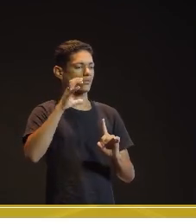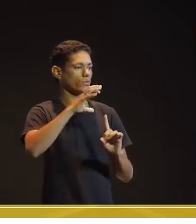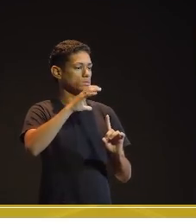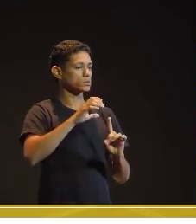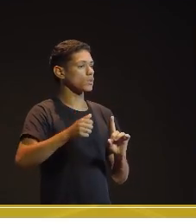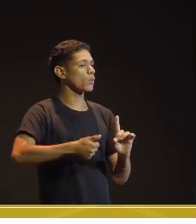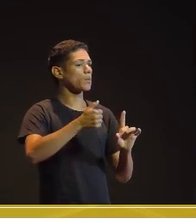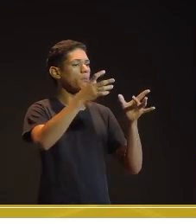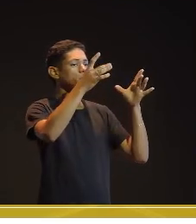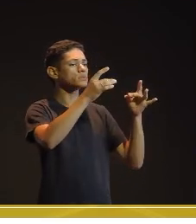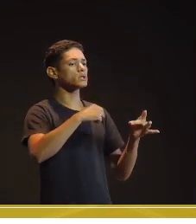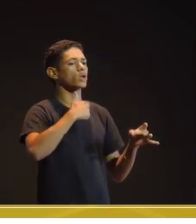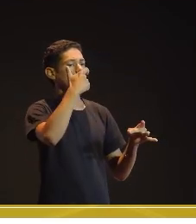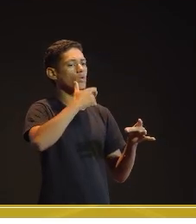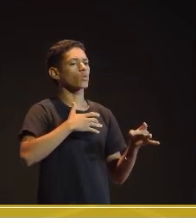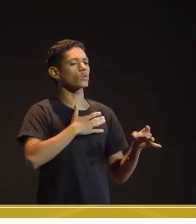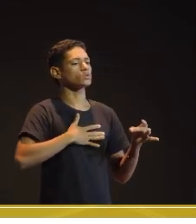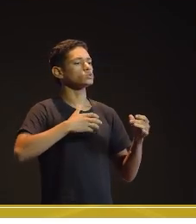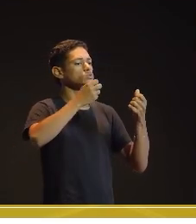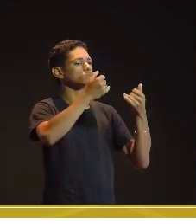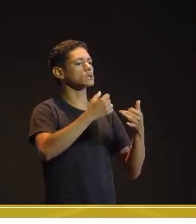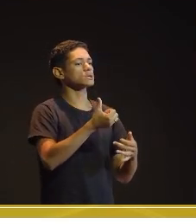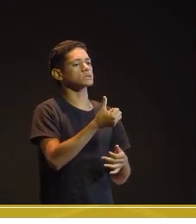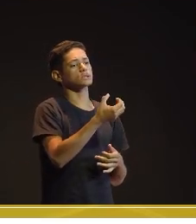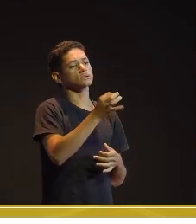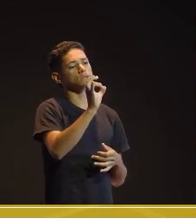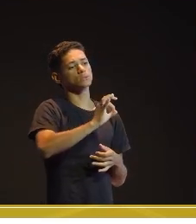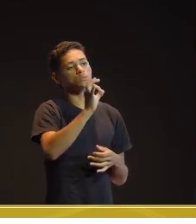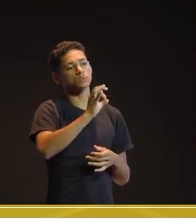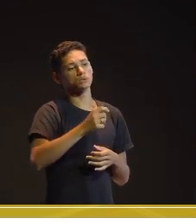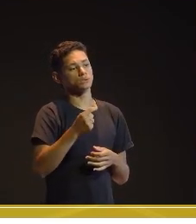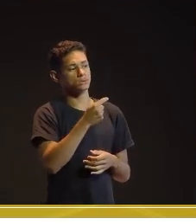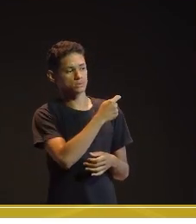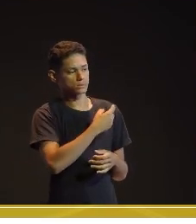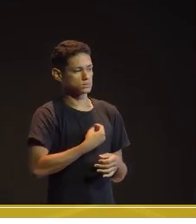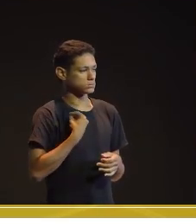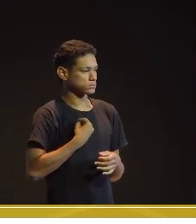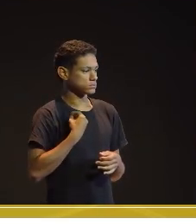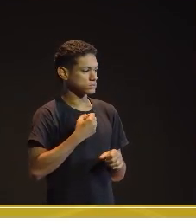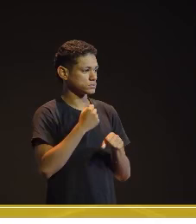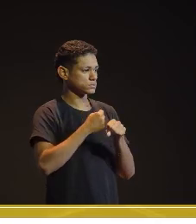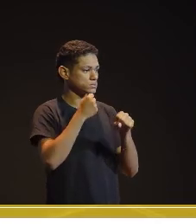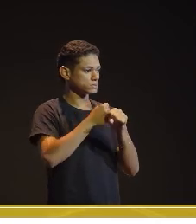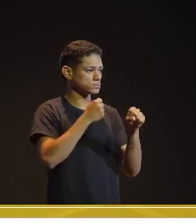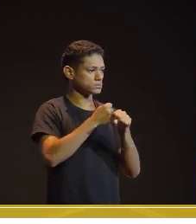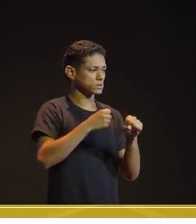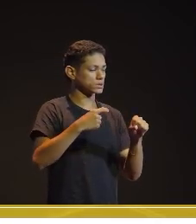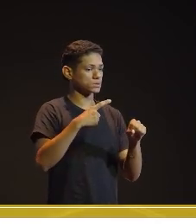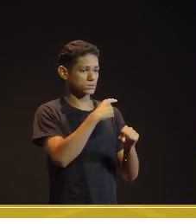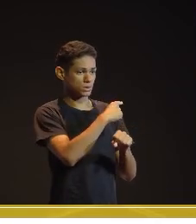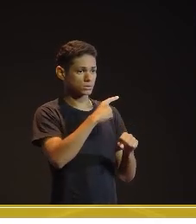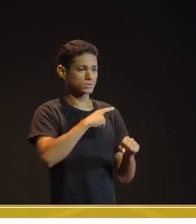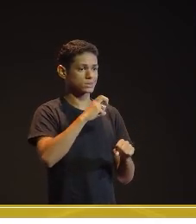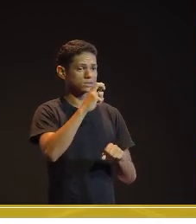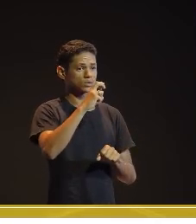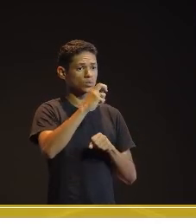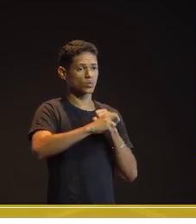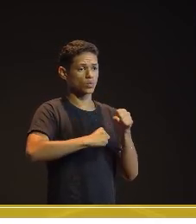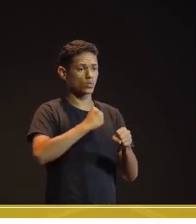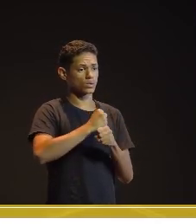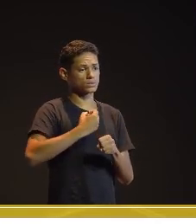E o primeiro detalhe que eu gosto de falar é que pelo menos 60% do que está construído ou sendo construído só tem 5 anos de